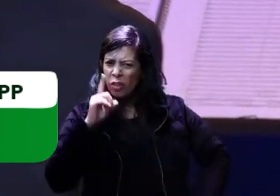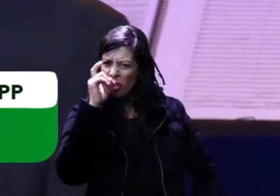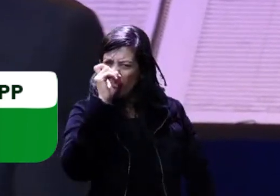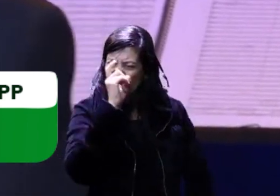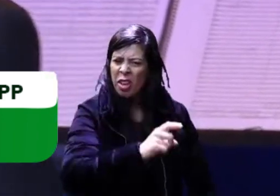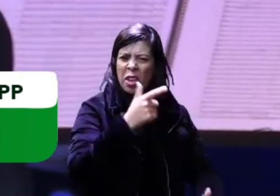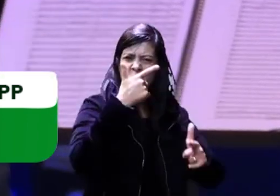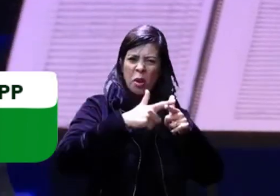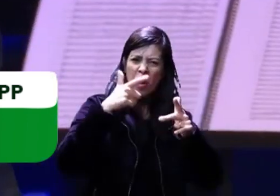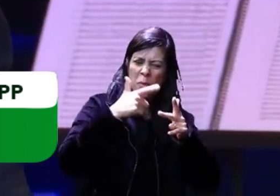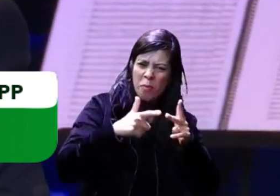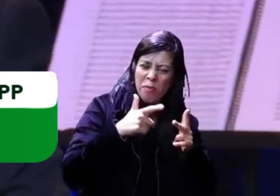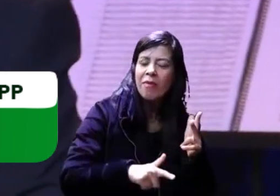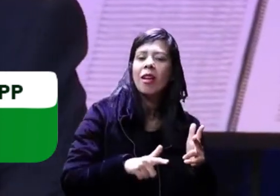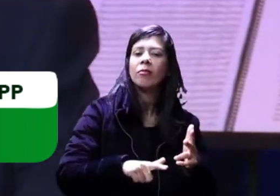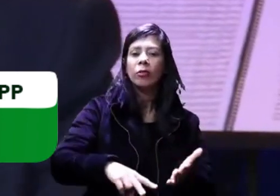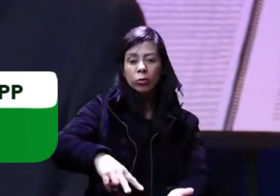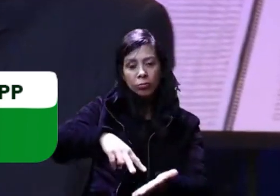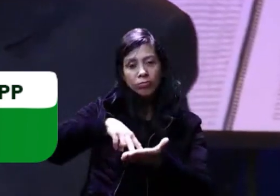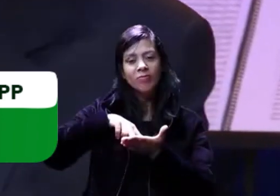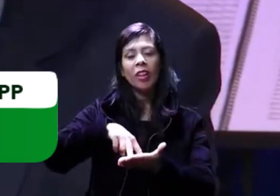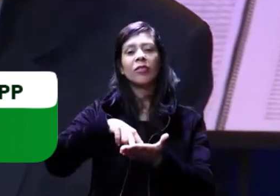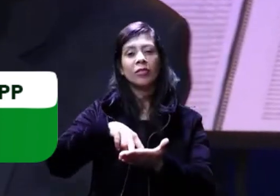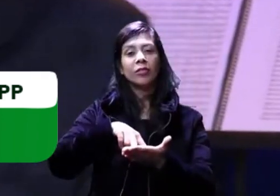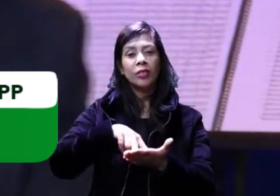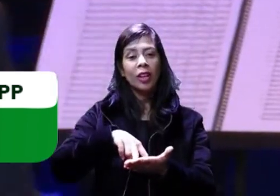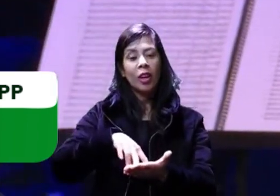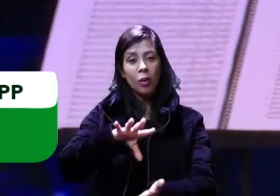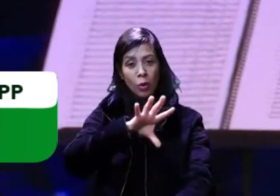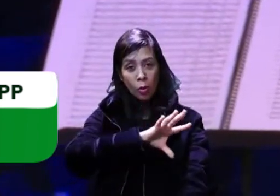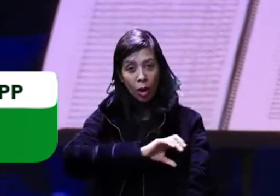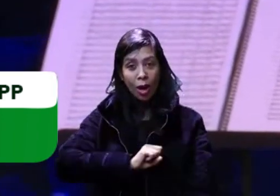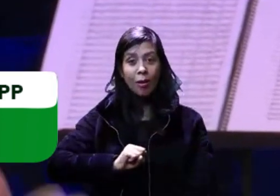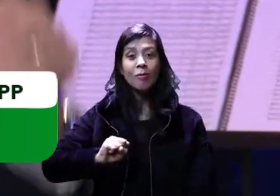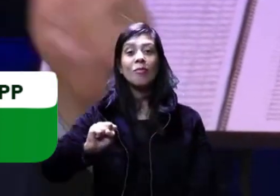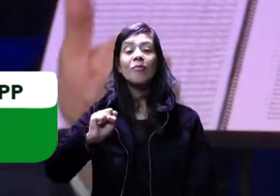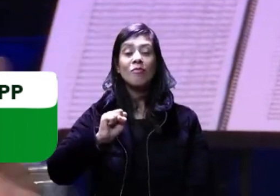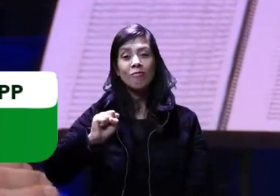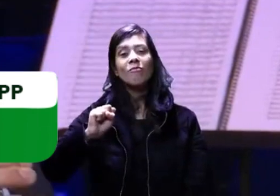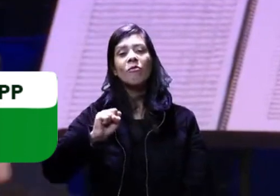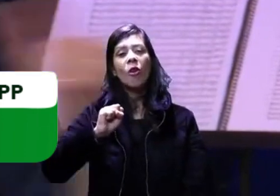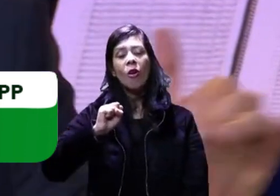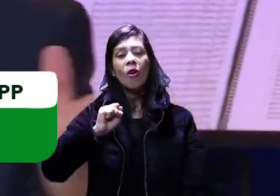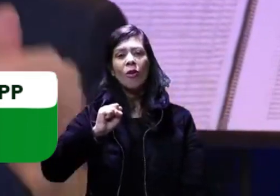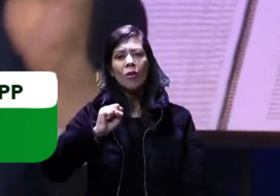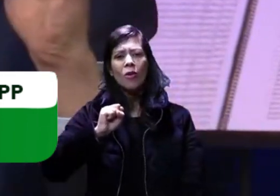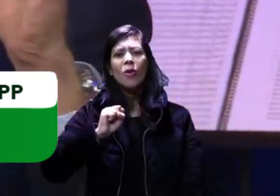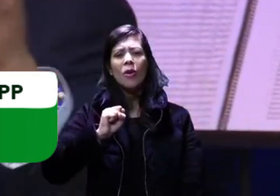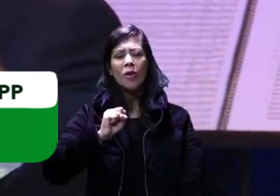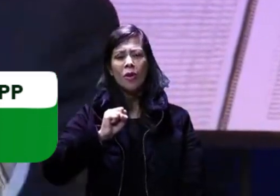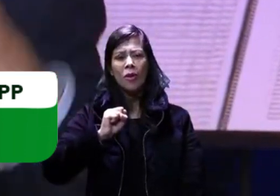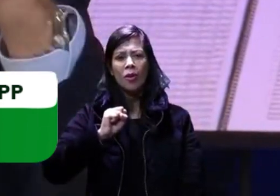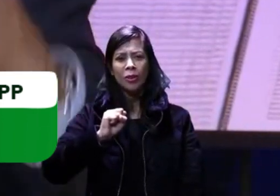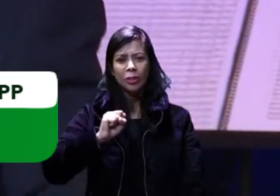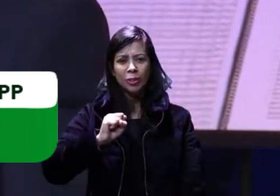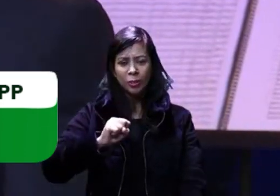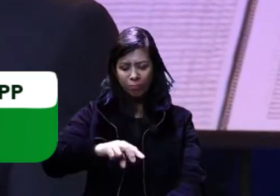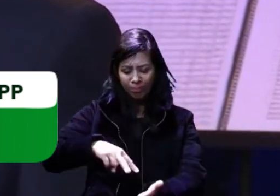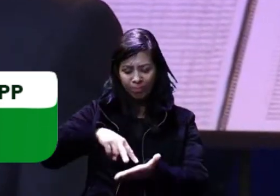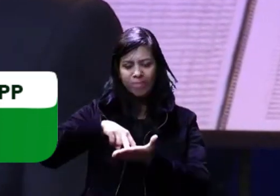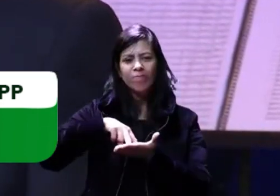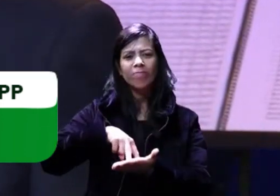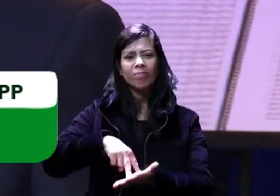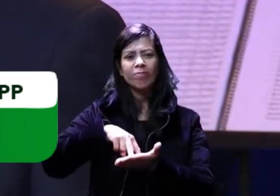e dificuldades. O amor faz com que você consiga passar por cima de toda a tragédia e ódio que lançam contra